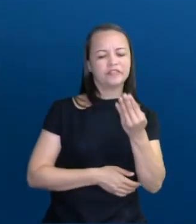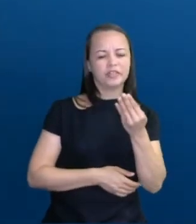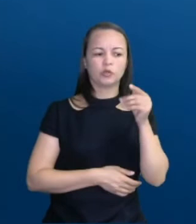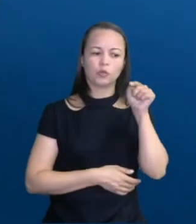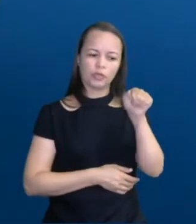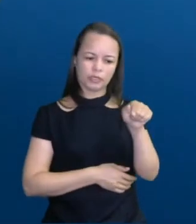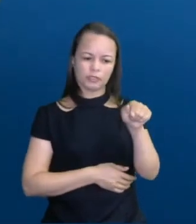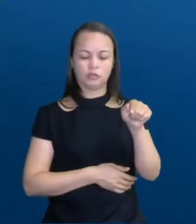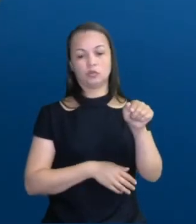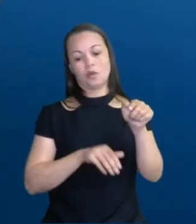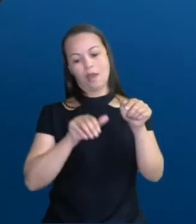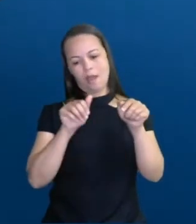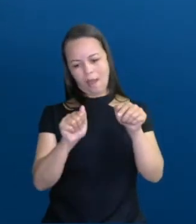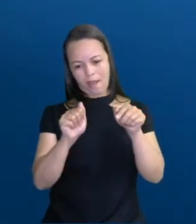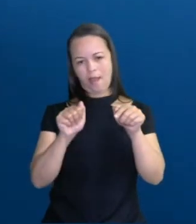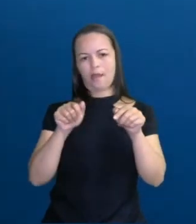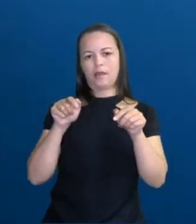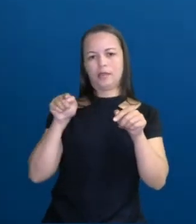isso